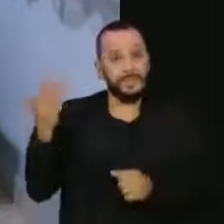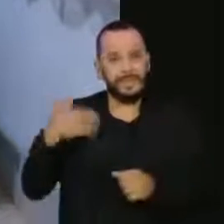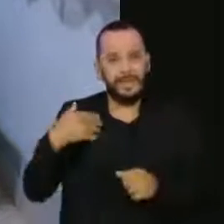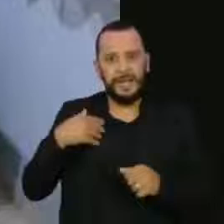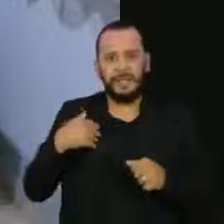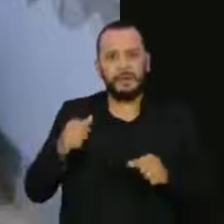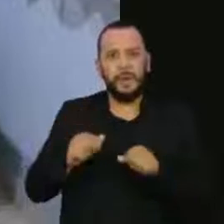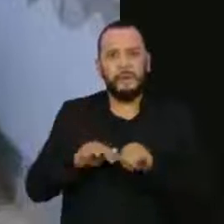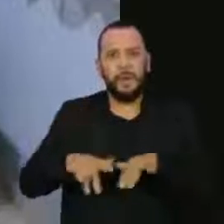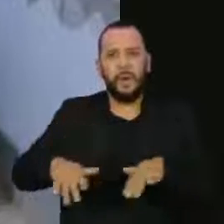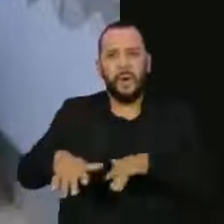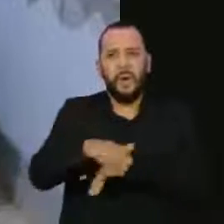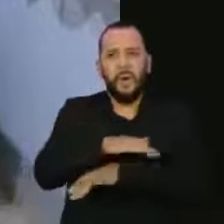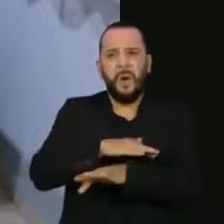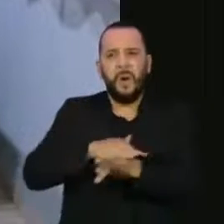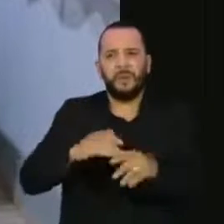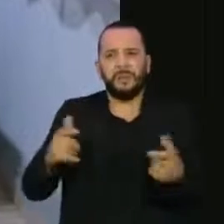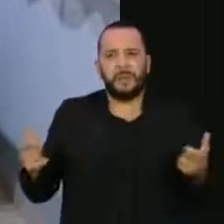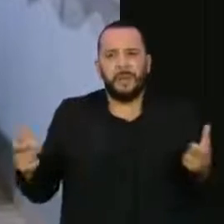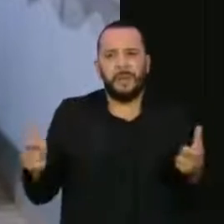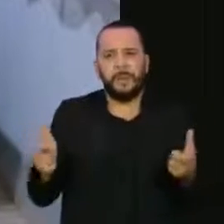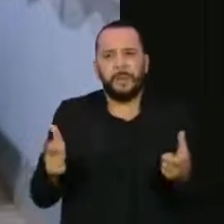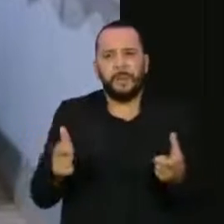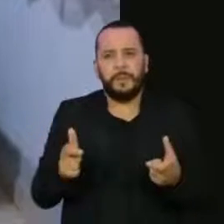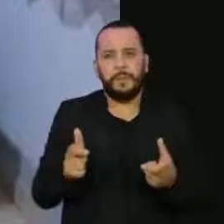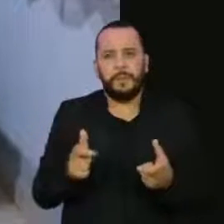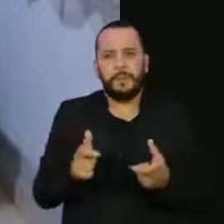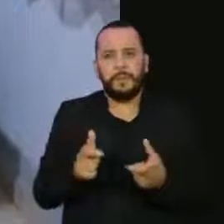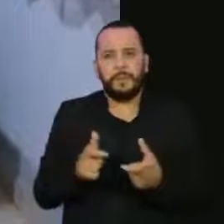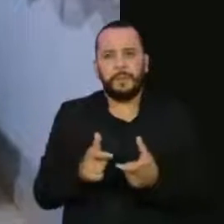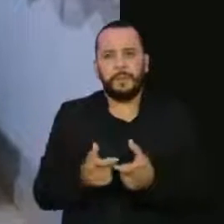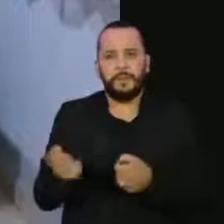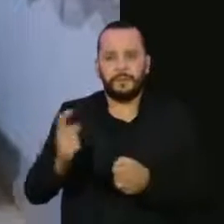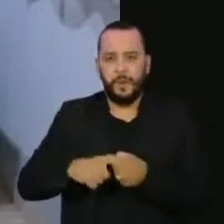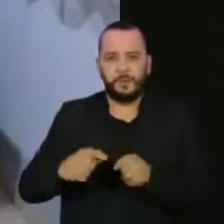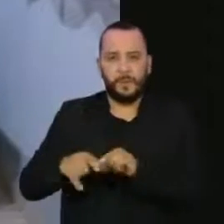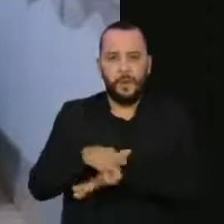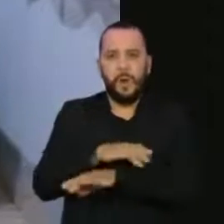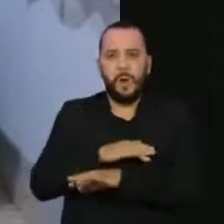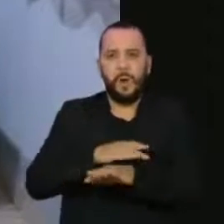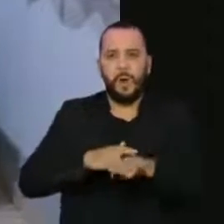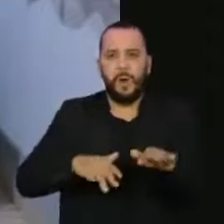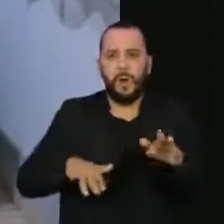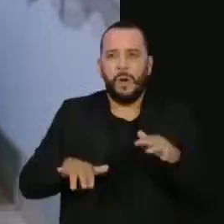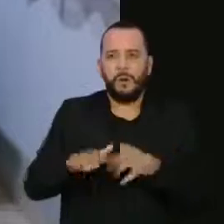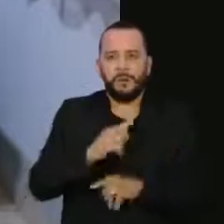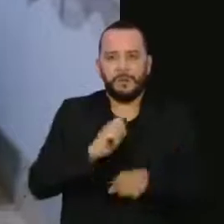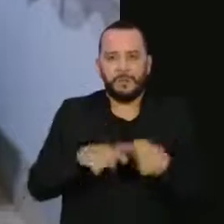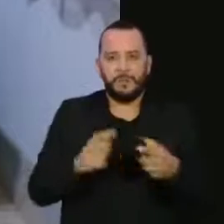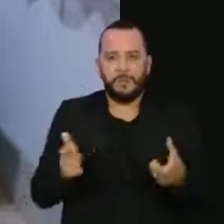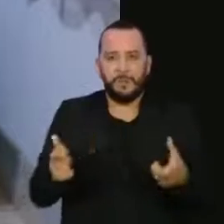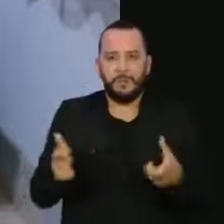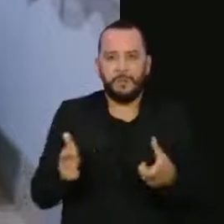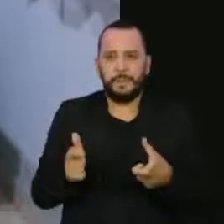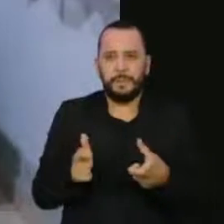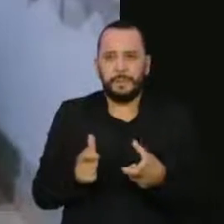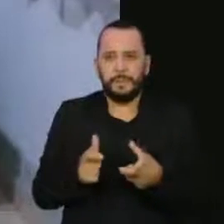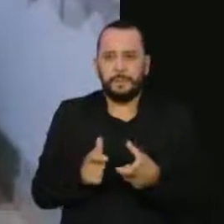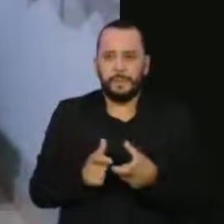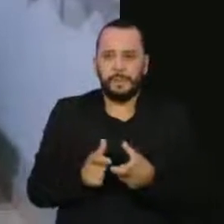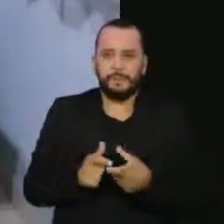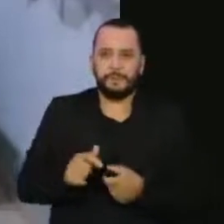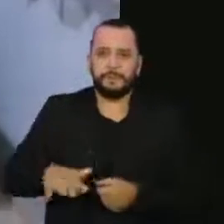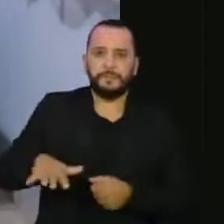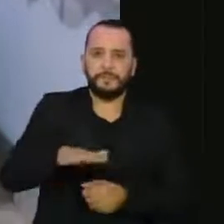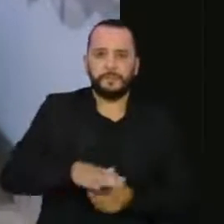vai voltar de novo com outra geração, porque é maior do que a gente, sabe? É, aquele chão ali, um chão